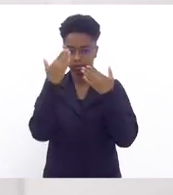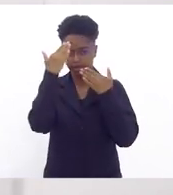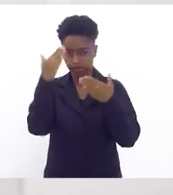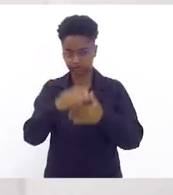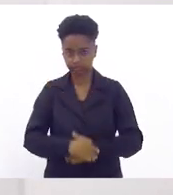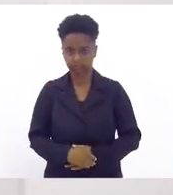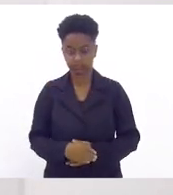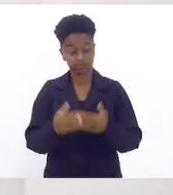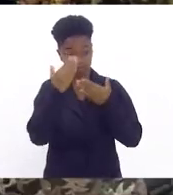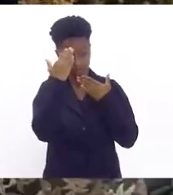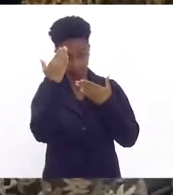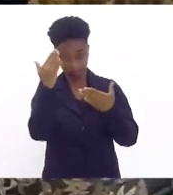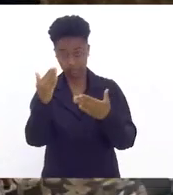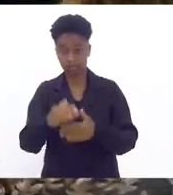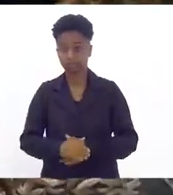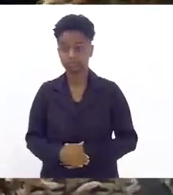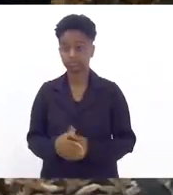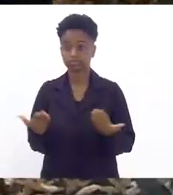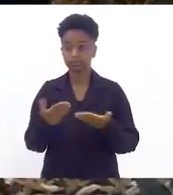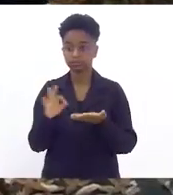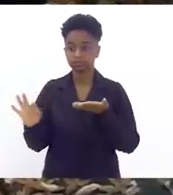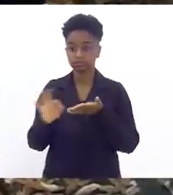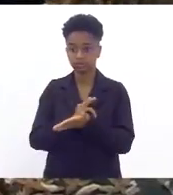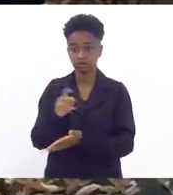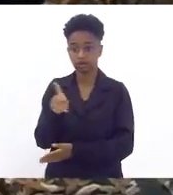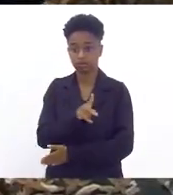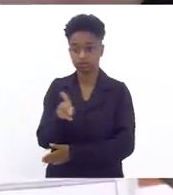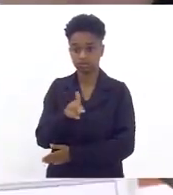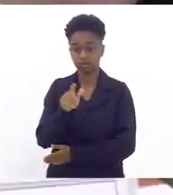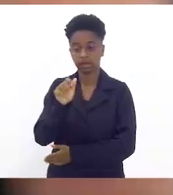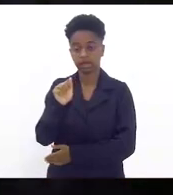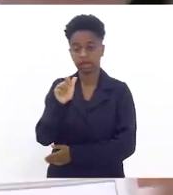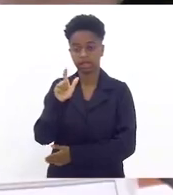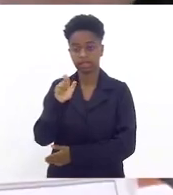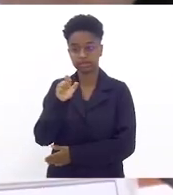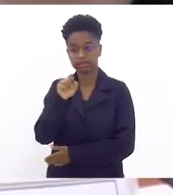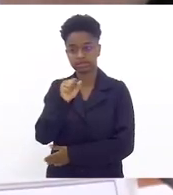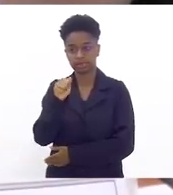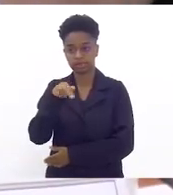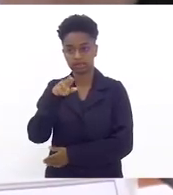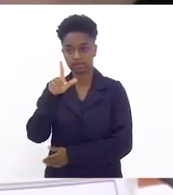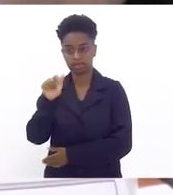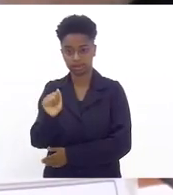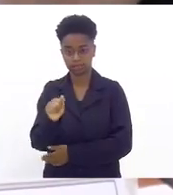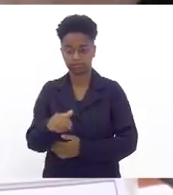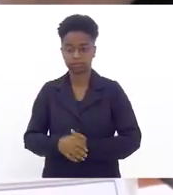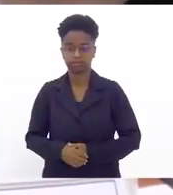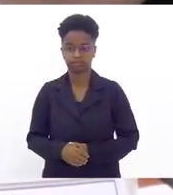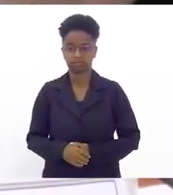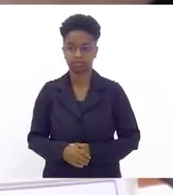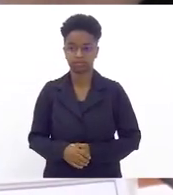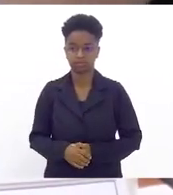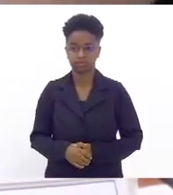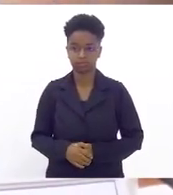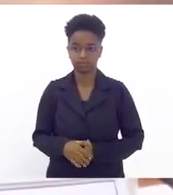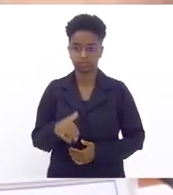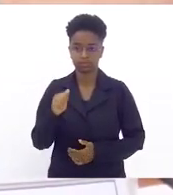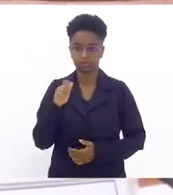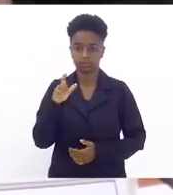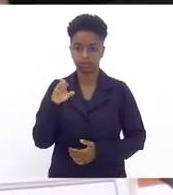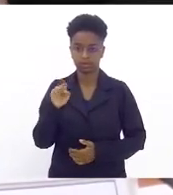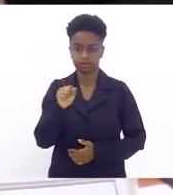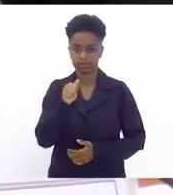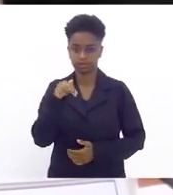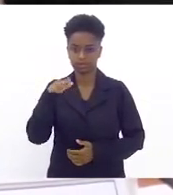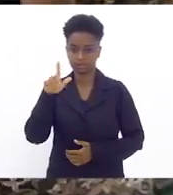obrigado próxima inscrita professora Alessandra Lima professora Alessandra Lima